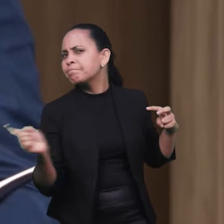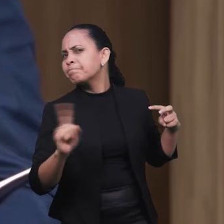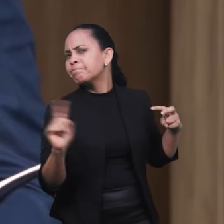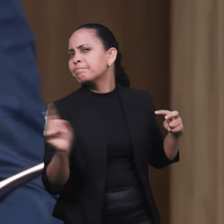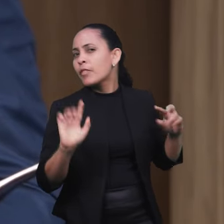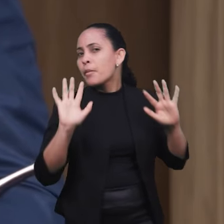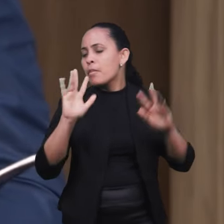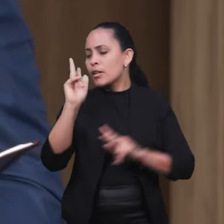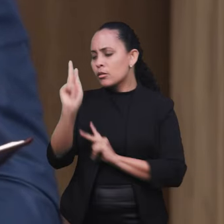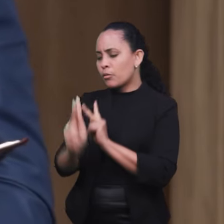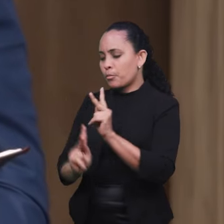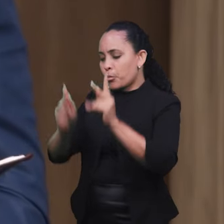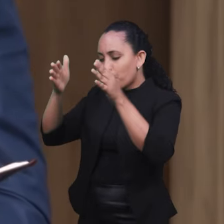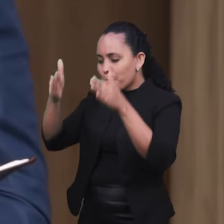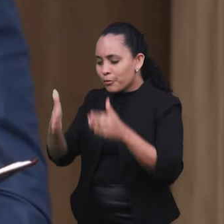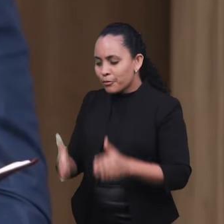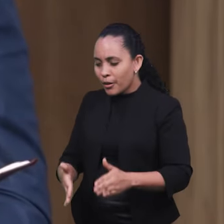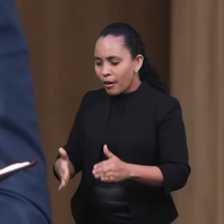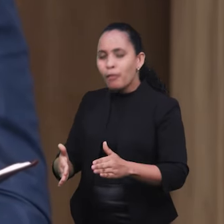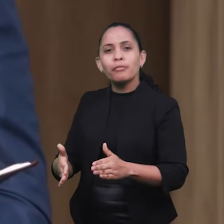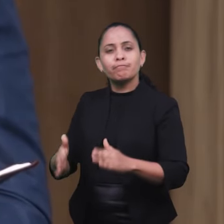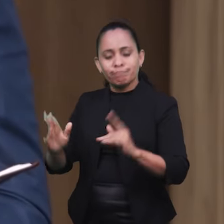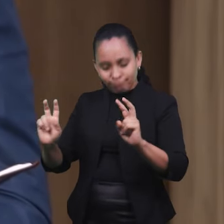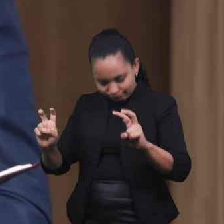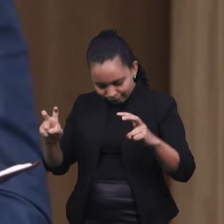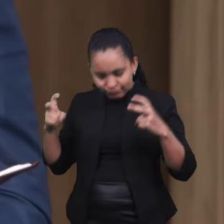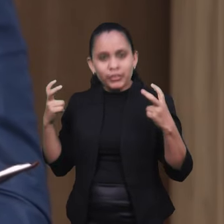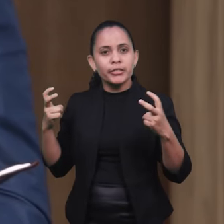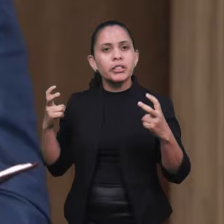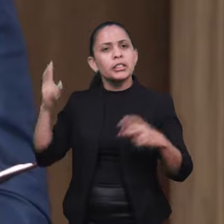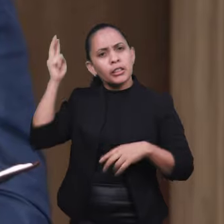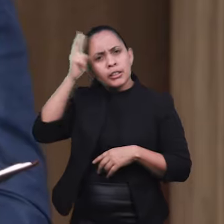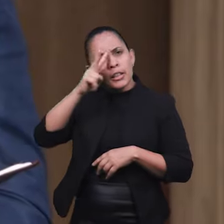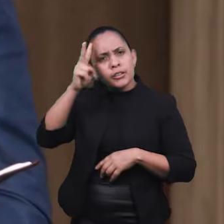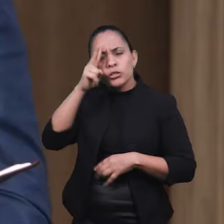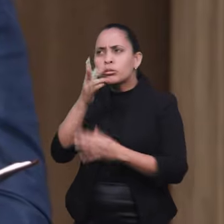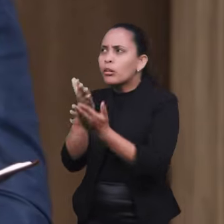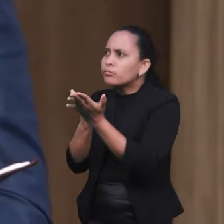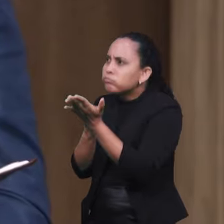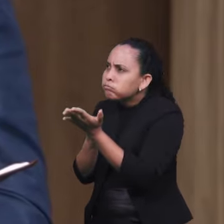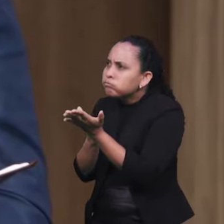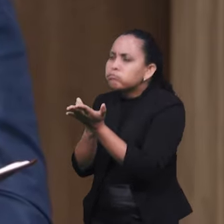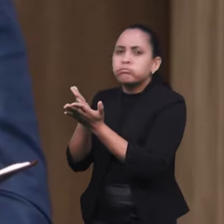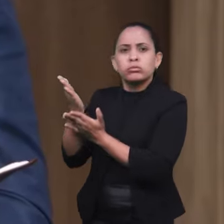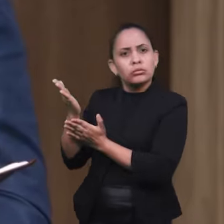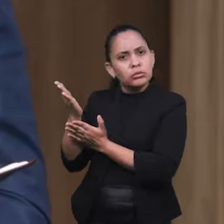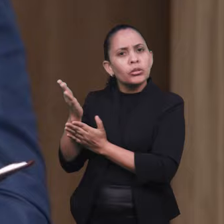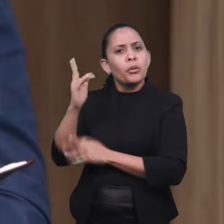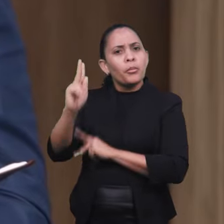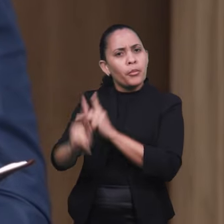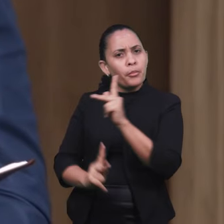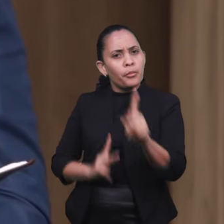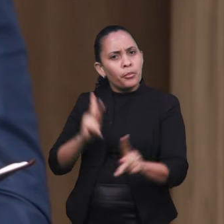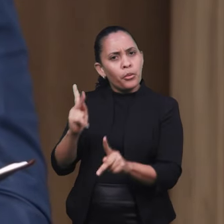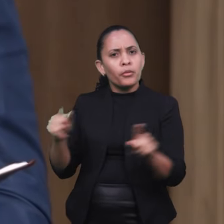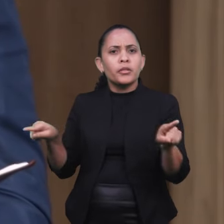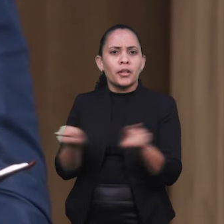ver, mas a igreja que está numa trajetória rumo à eternidade, como o povo